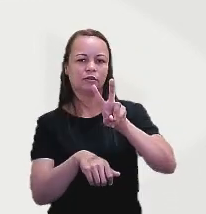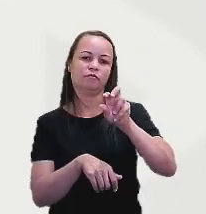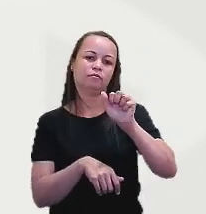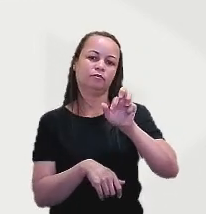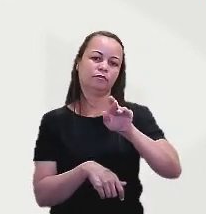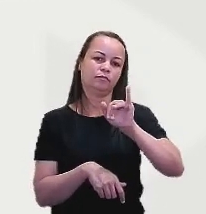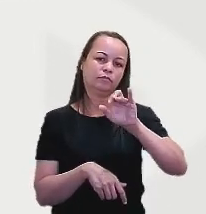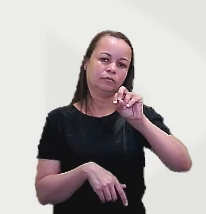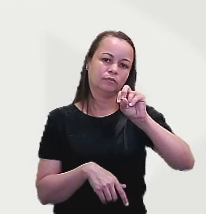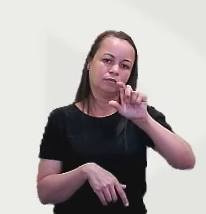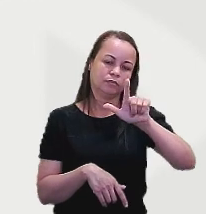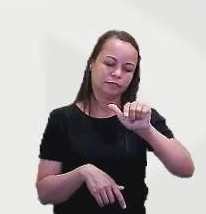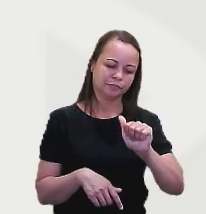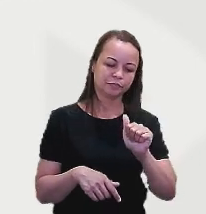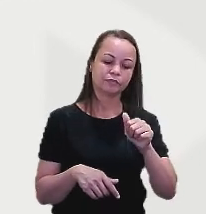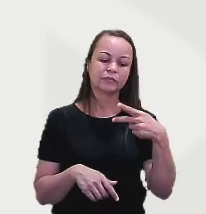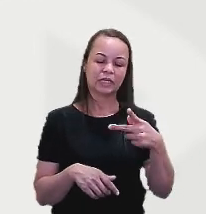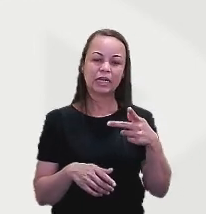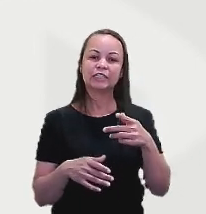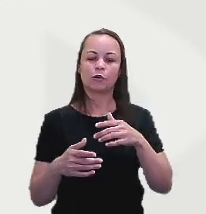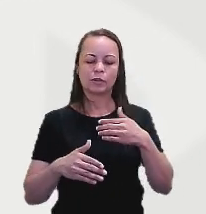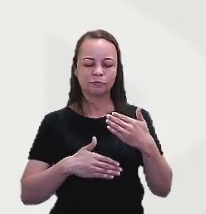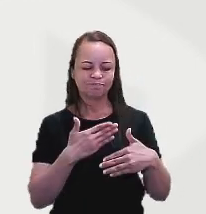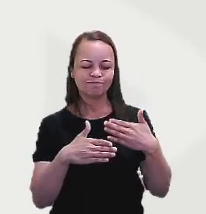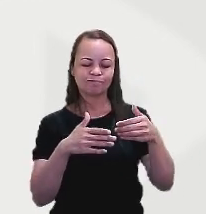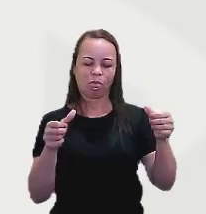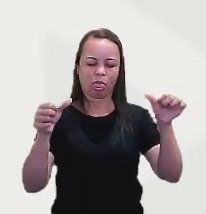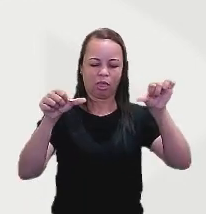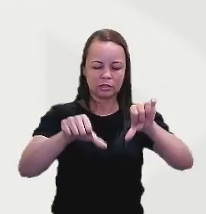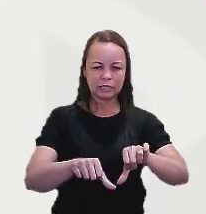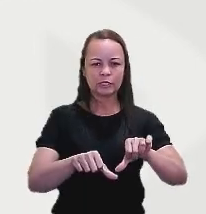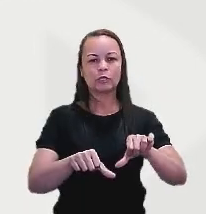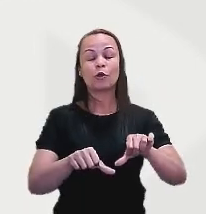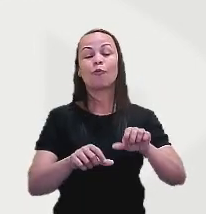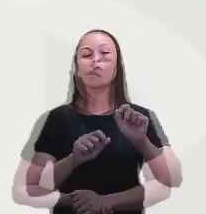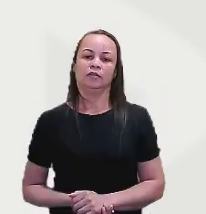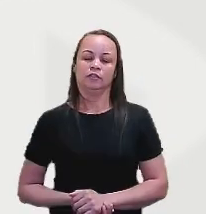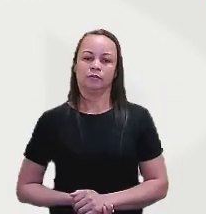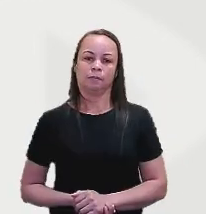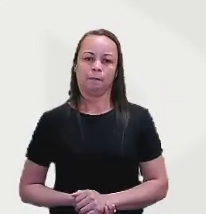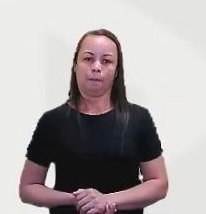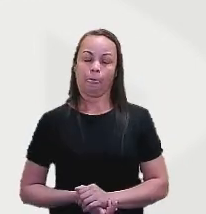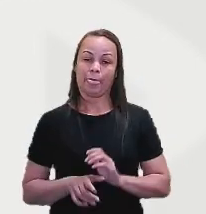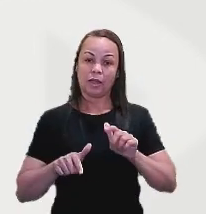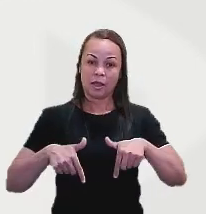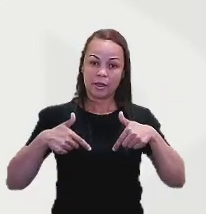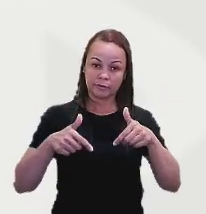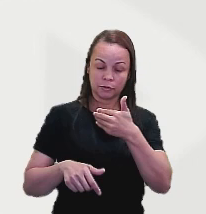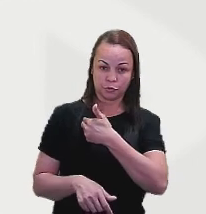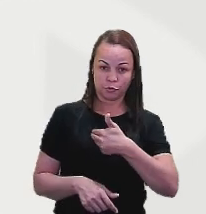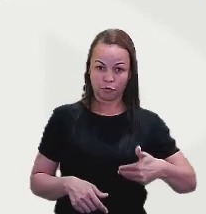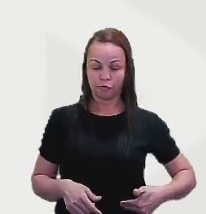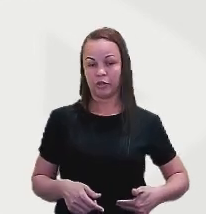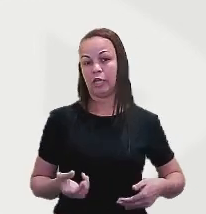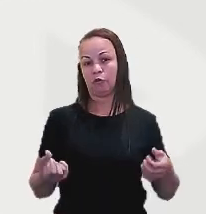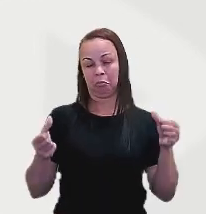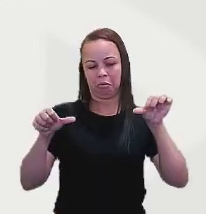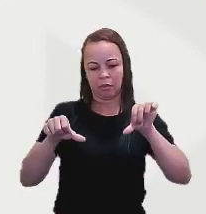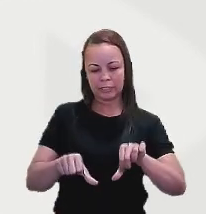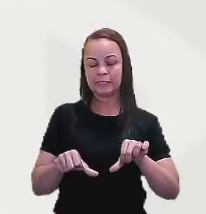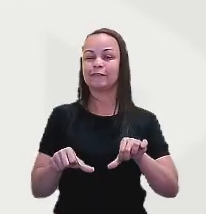vinha crescendo e despencou depois da tentativa de torná-la obrigatória. A ação do governo foi destratada